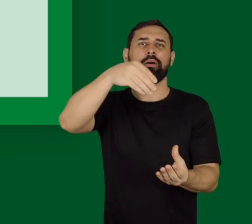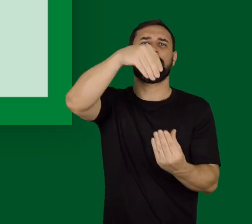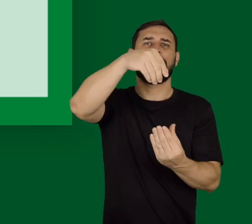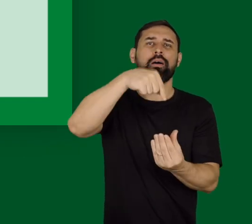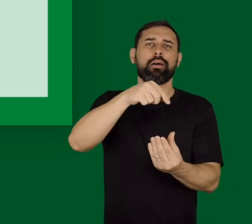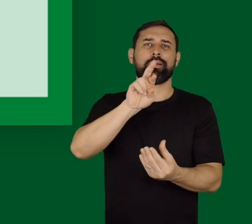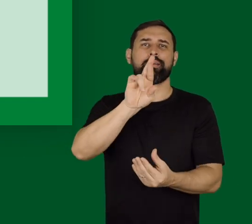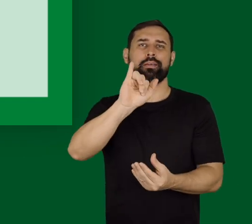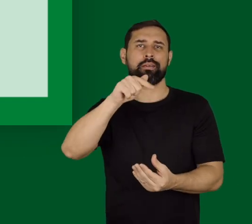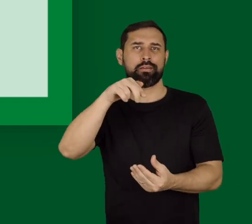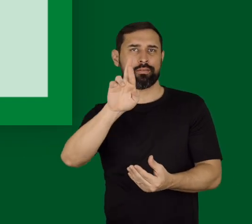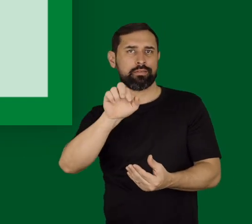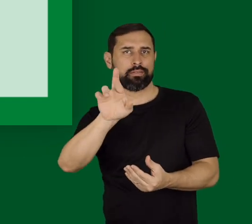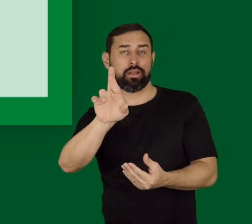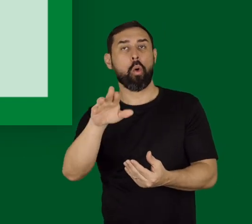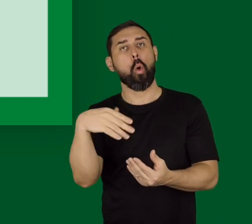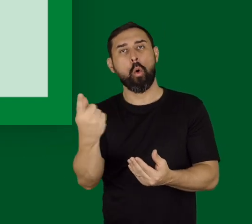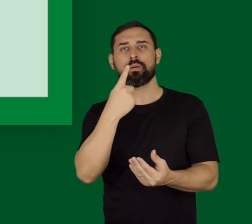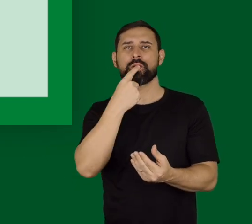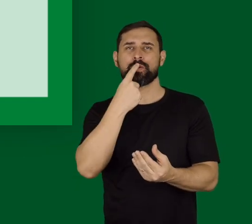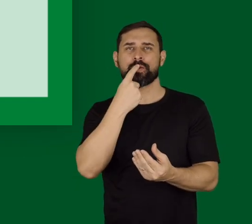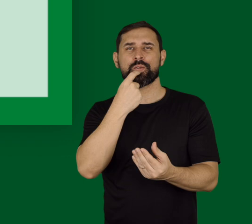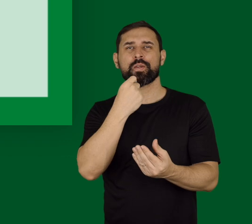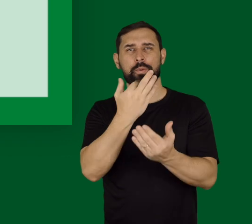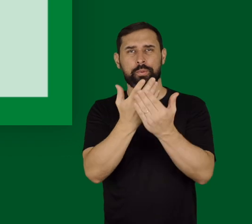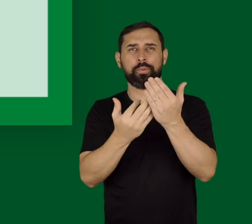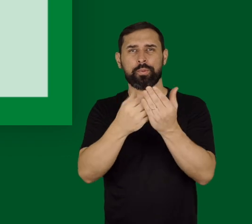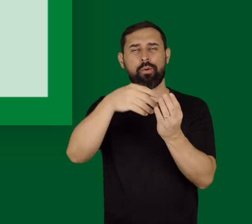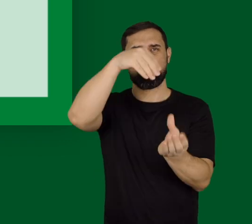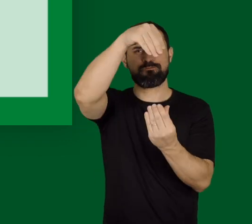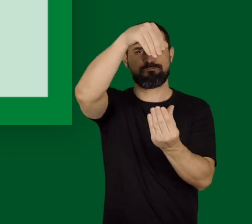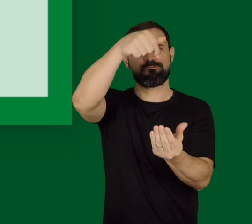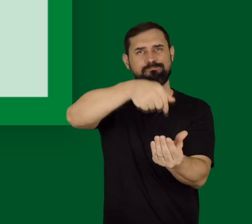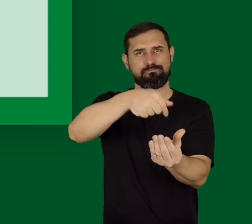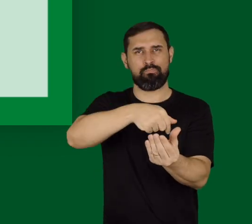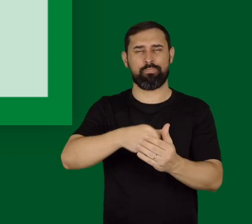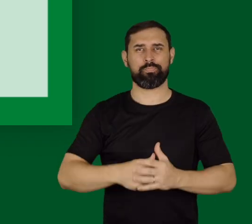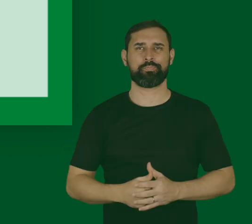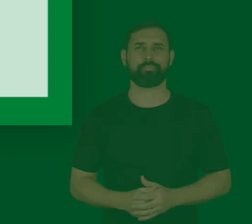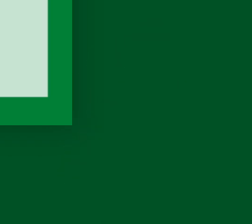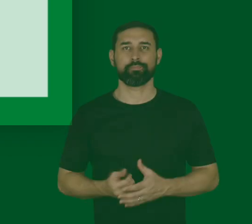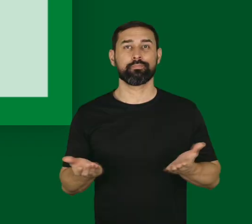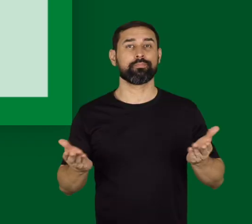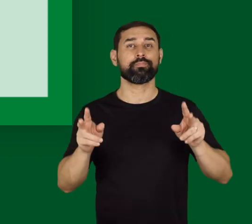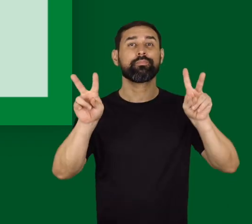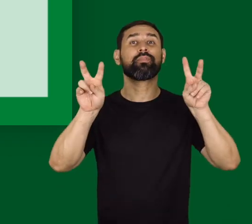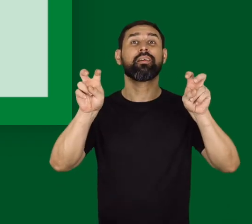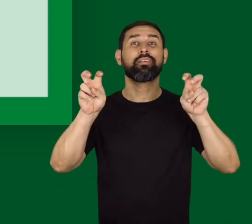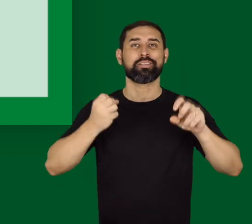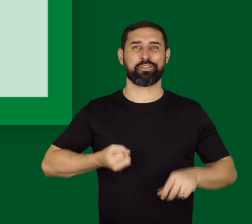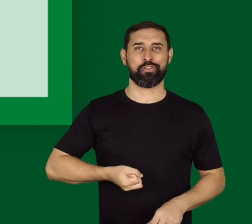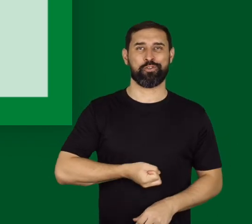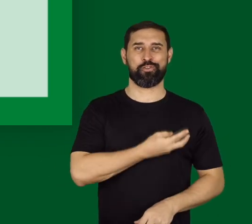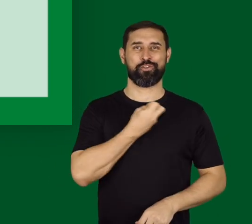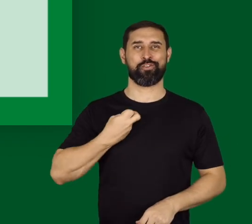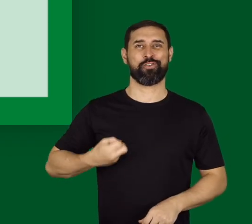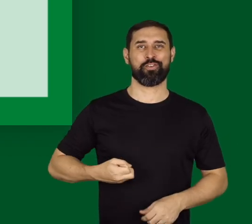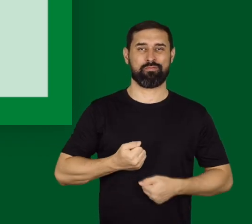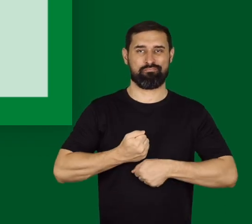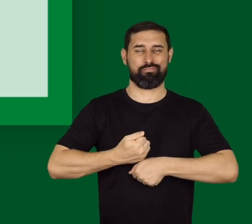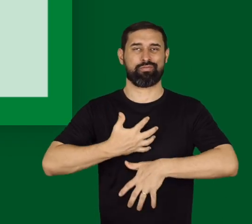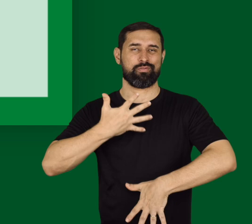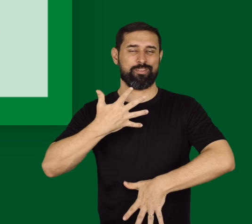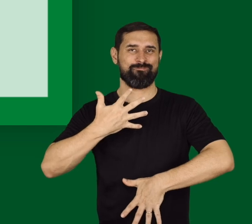viu que pode ser o ringue lactato e numa situação do trauma fazer o sangue. Agora vamos falar numa outra